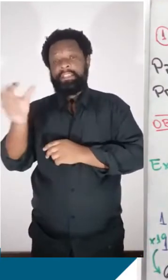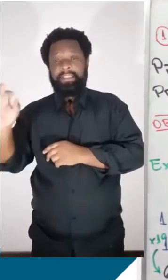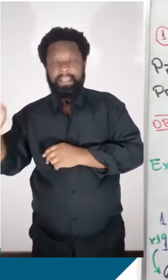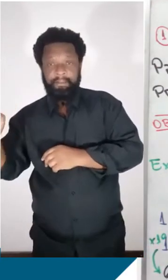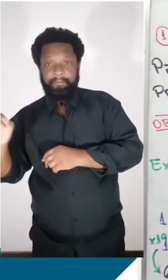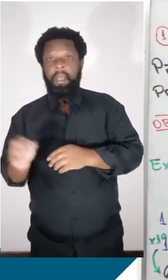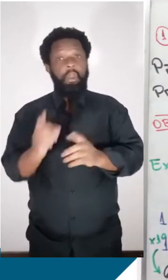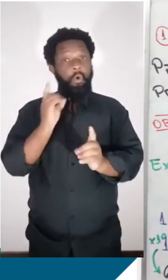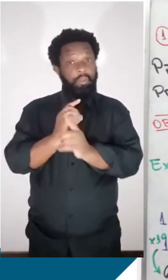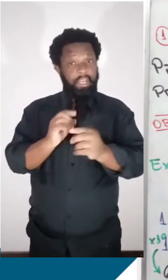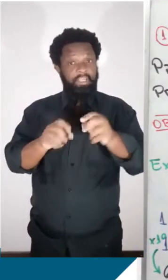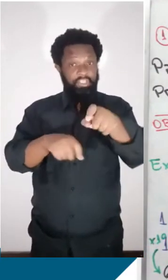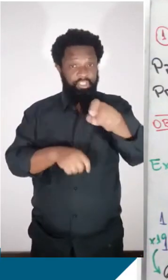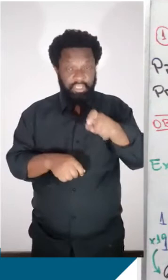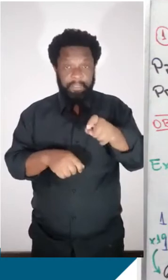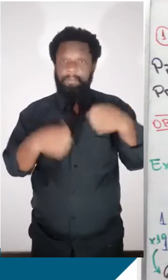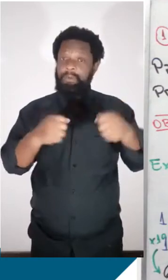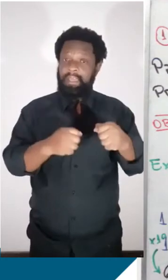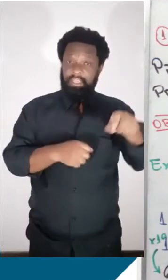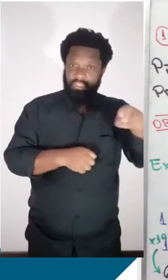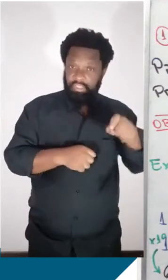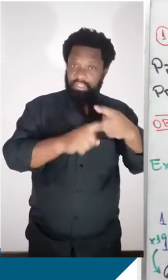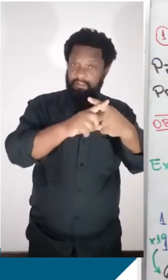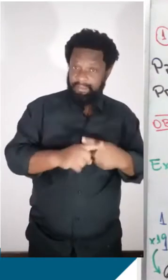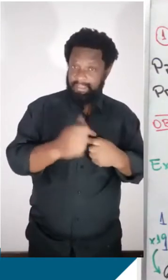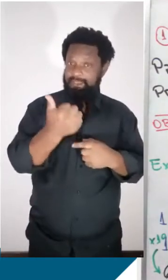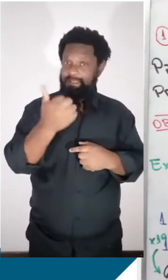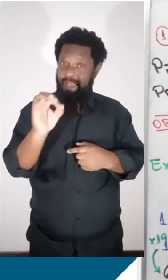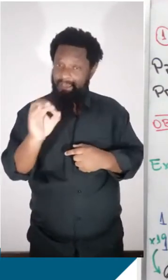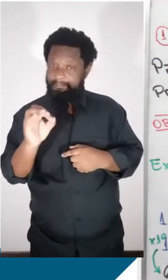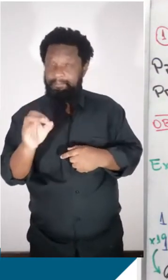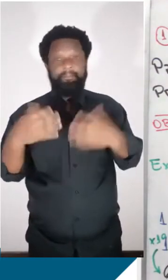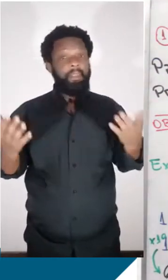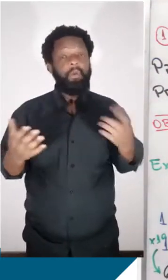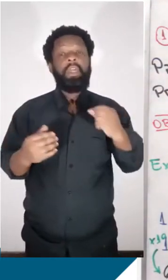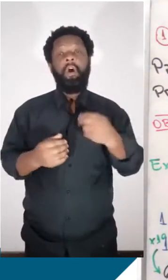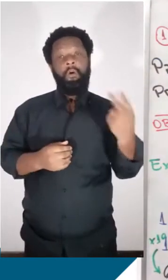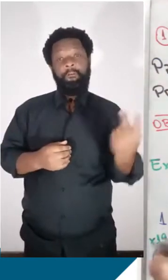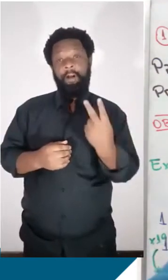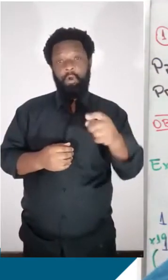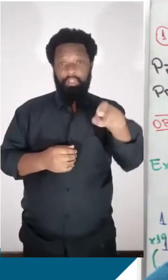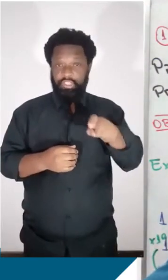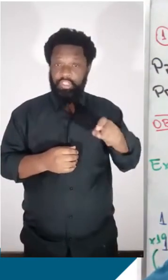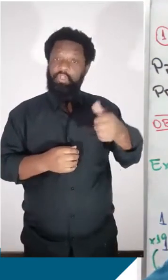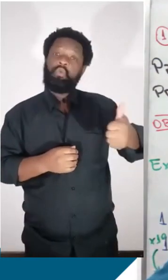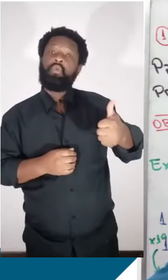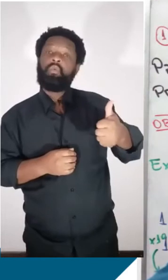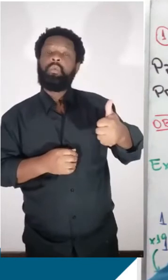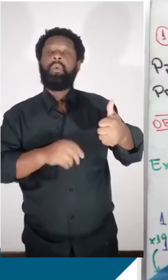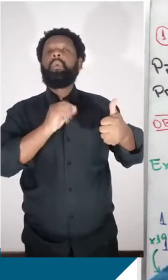no meu x, eu só tenho que multiplicar por 10 também. Posso dizer, então, que o valor de